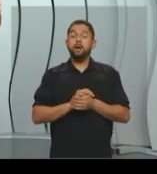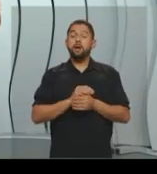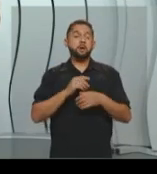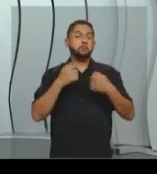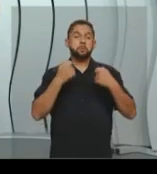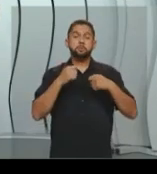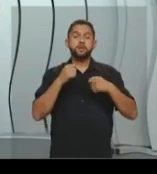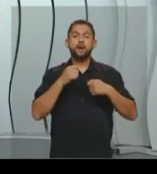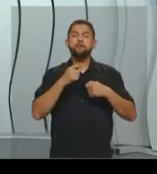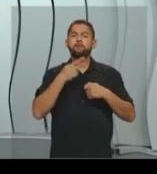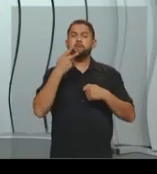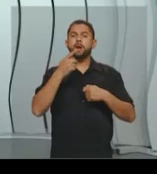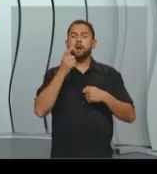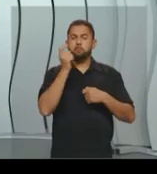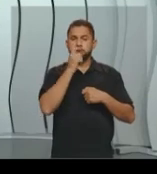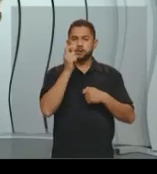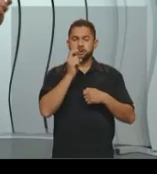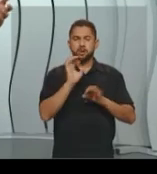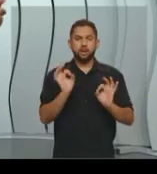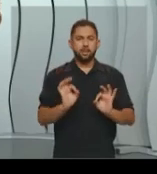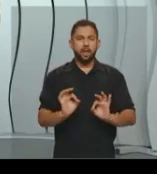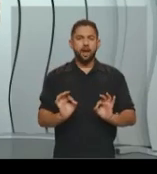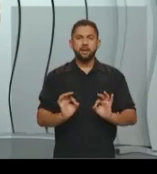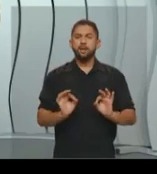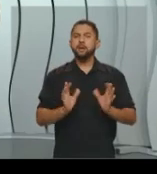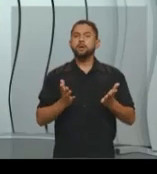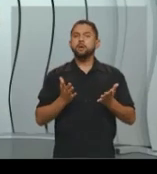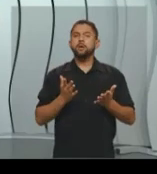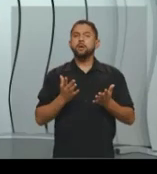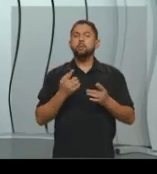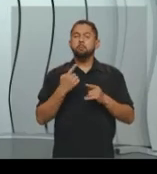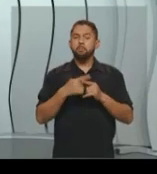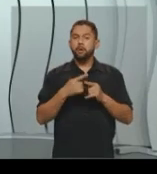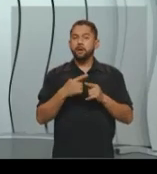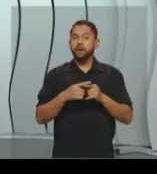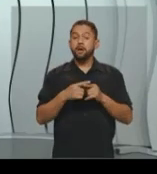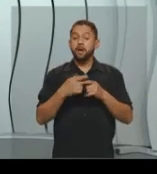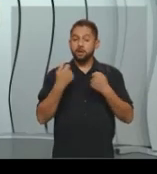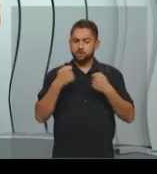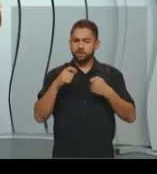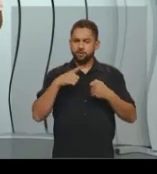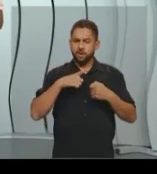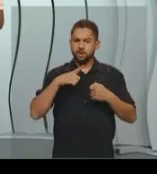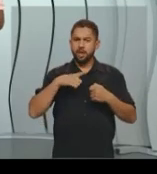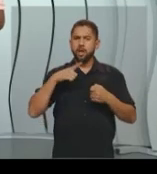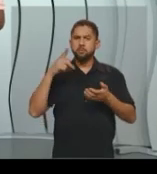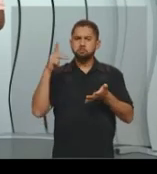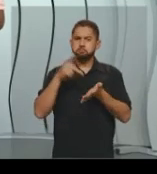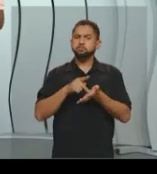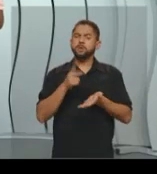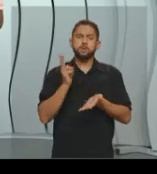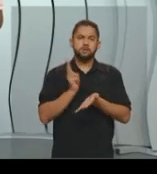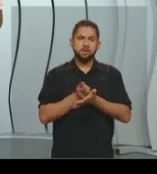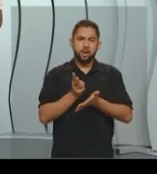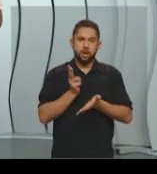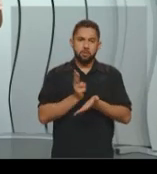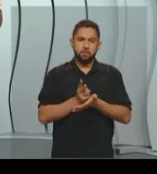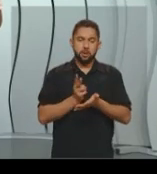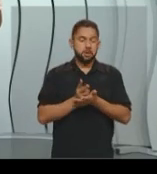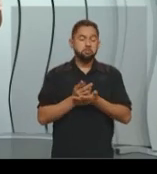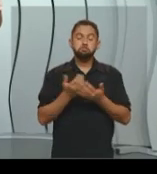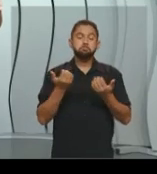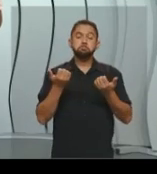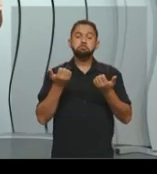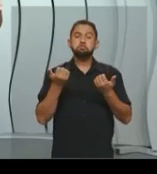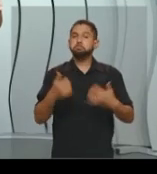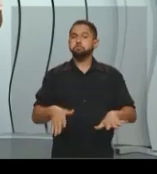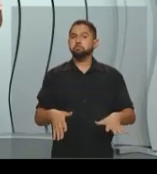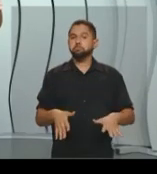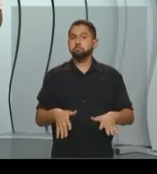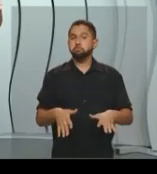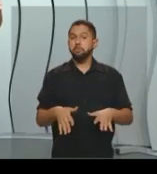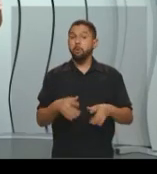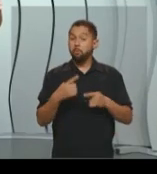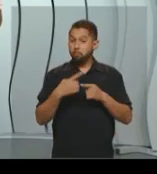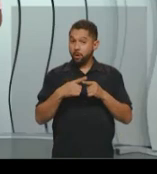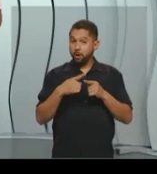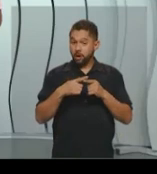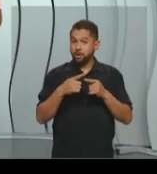mentir, né, de deixar de ser um pregador laico, ele não quis, porque se ele